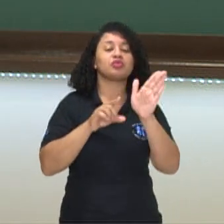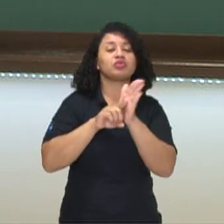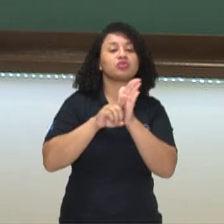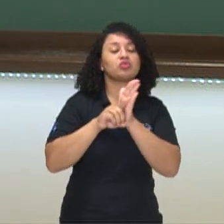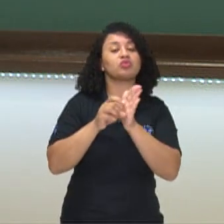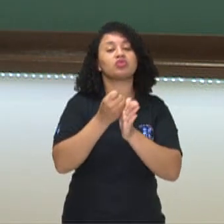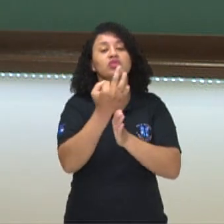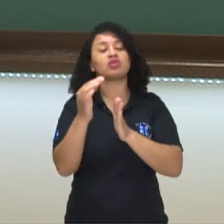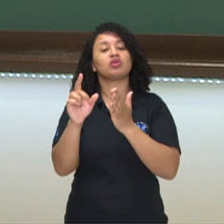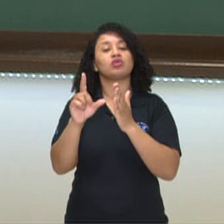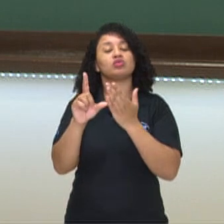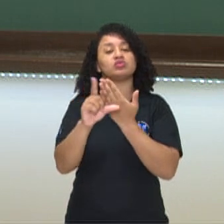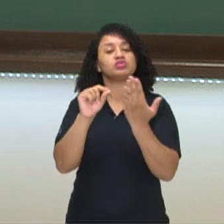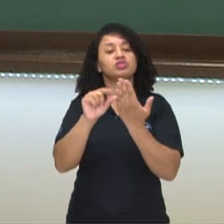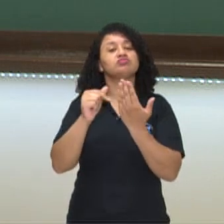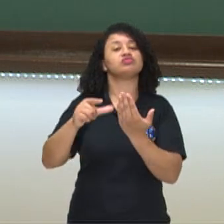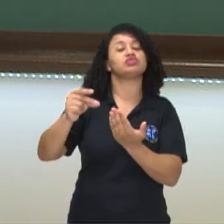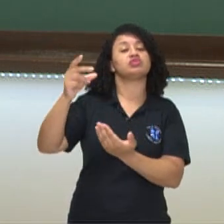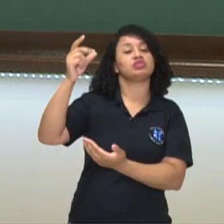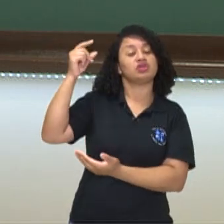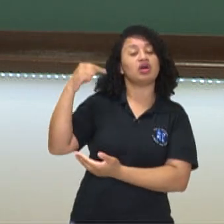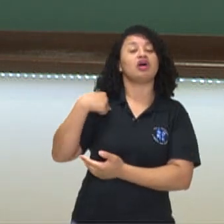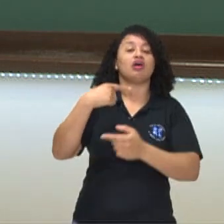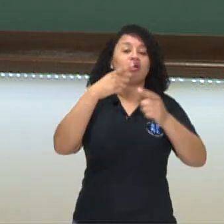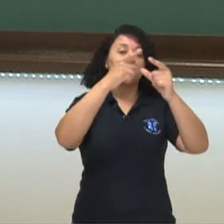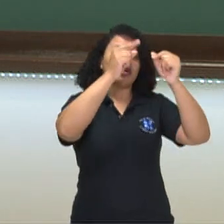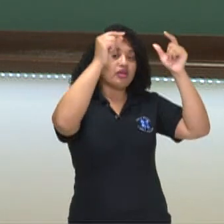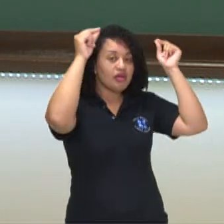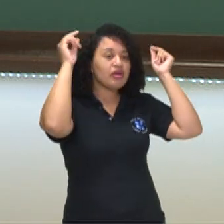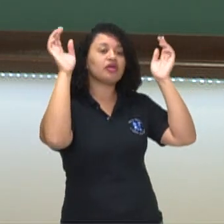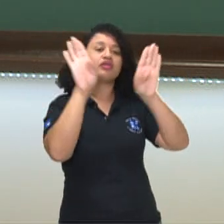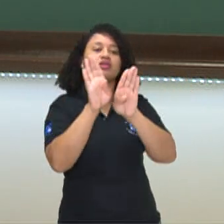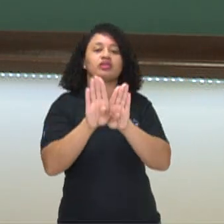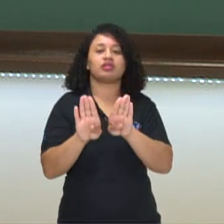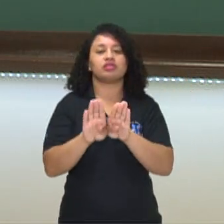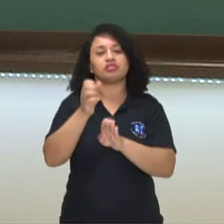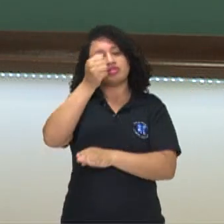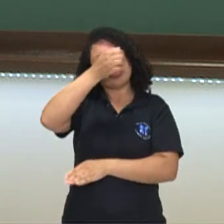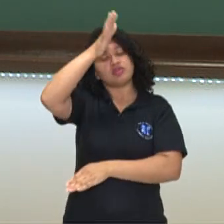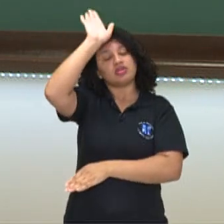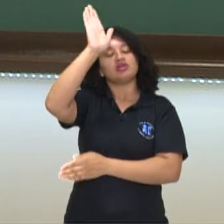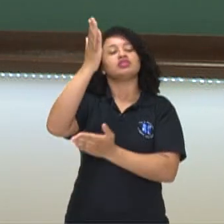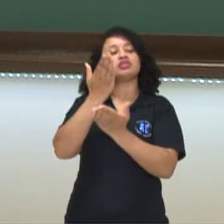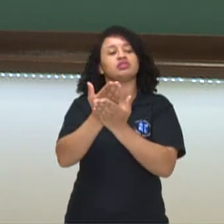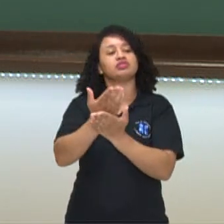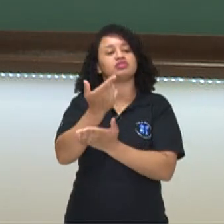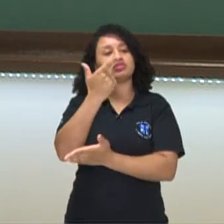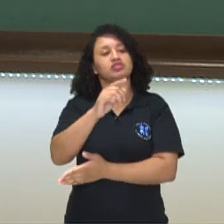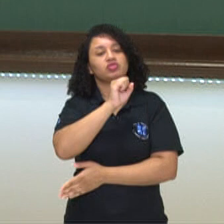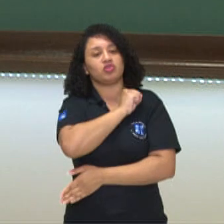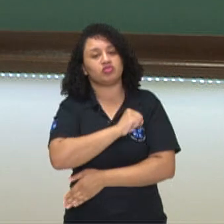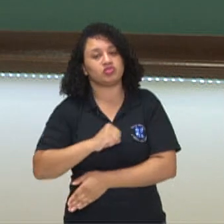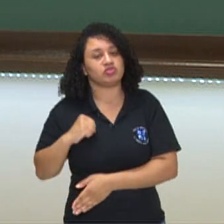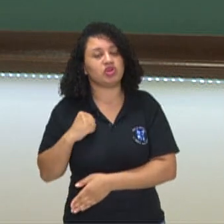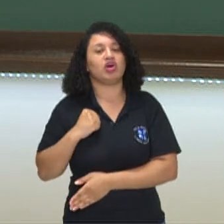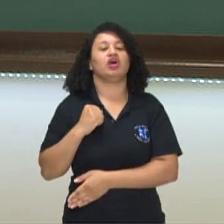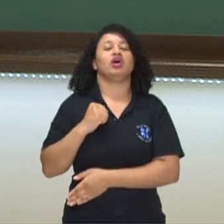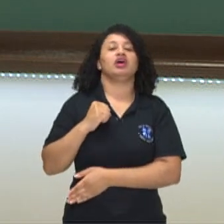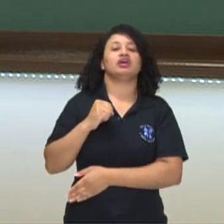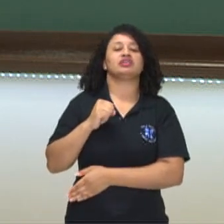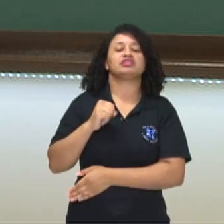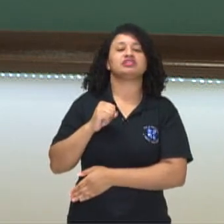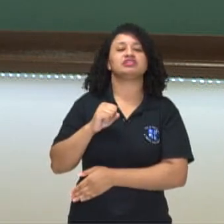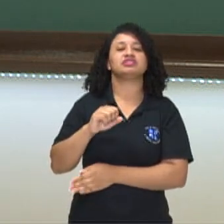e de romanos. Então vamos voltar novamente a estudar textos de Sócrates, Platão e outros filósofos,